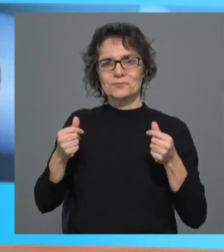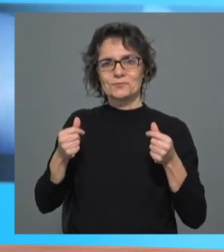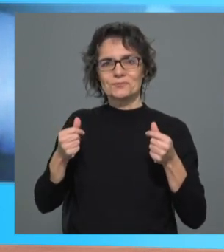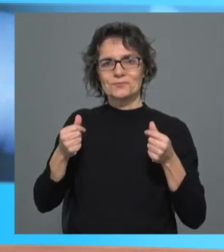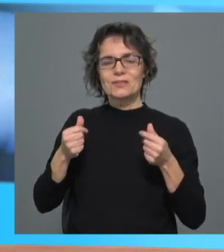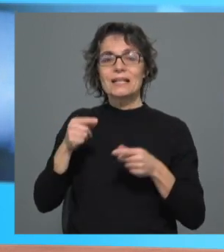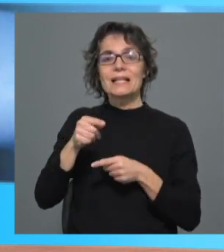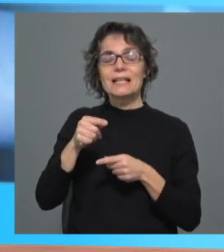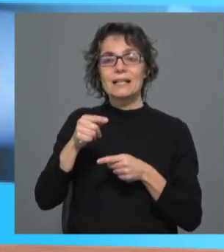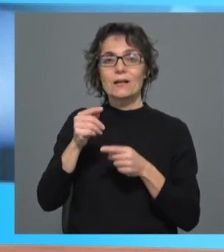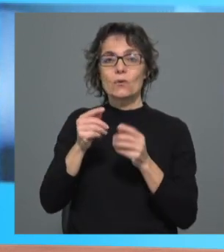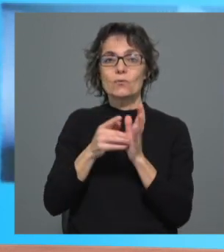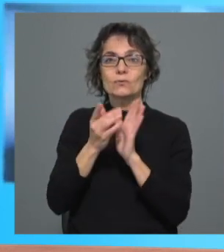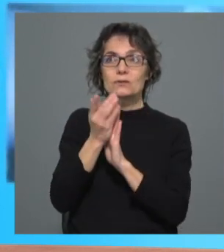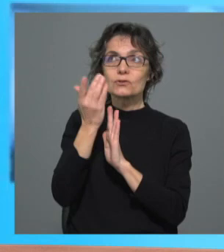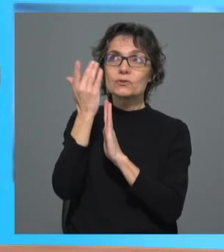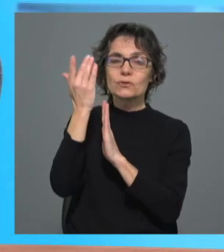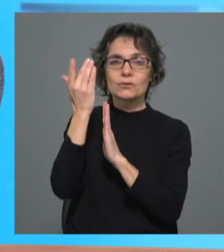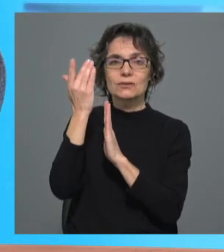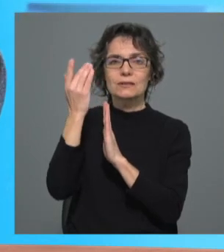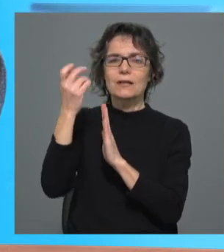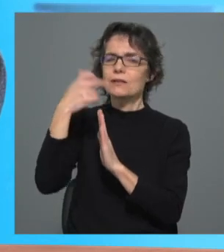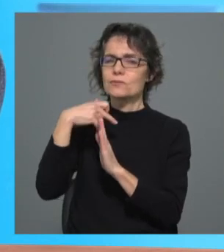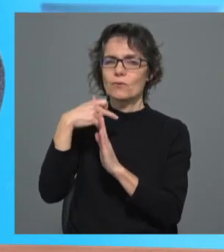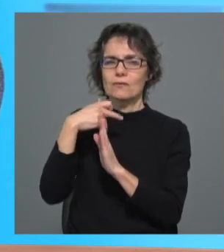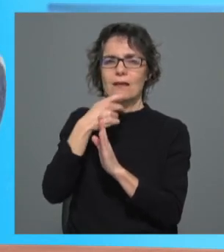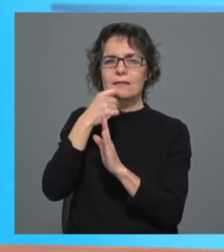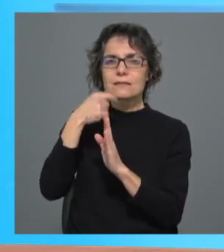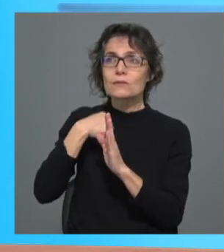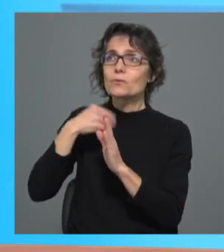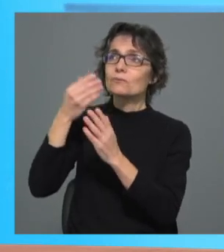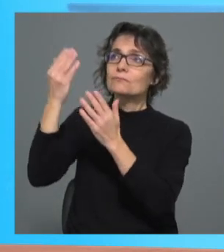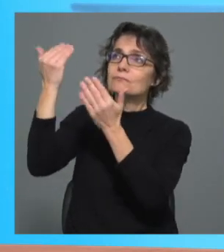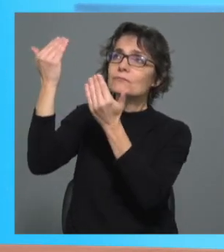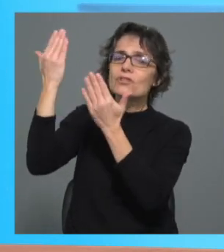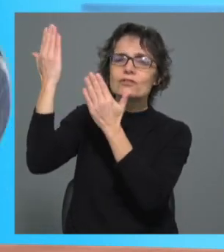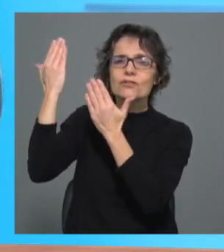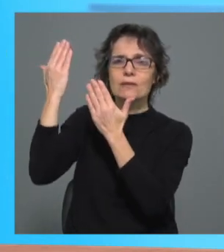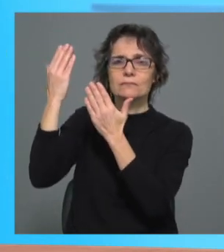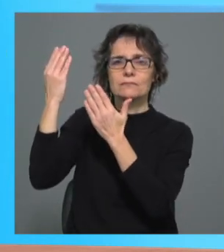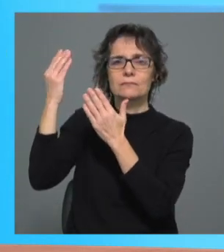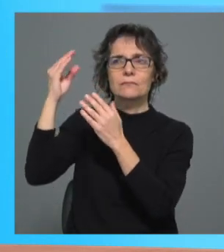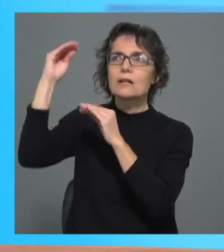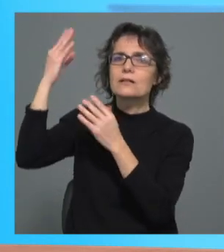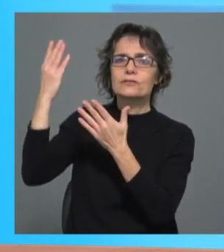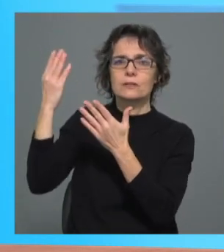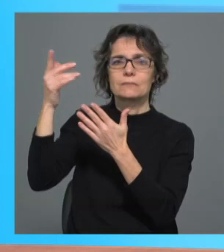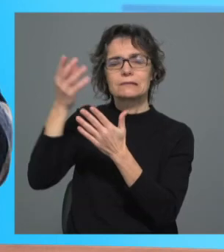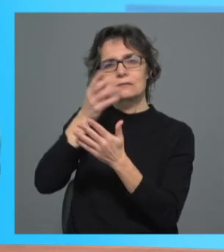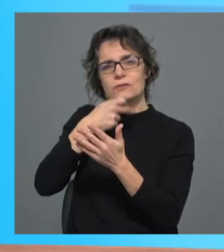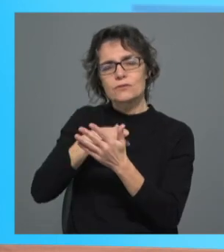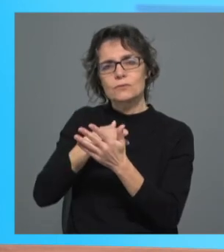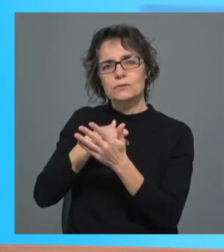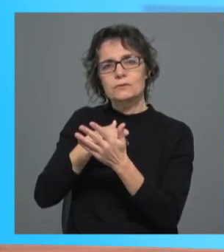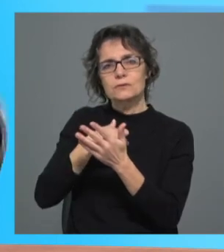Senhor responderá se o invocares. Isto é muito interessante, é como para dizer que Deus não se